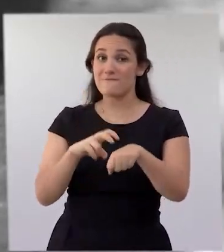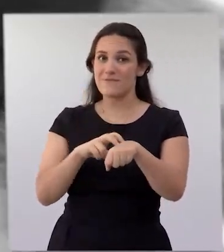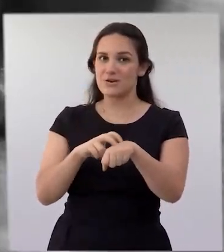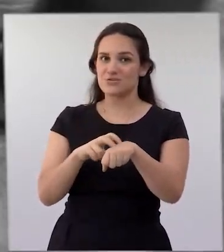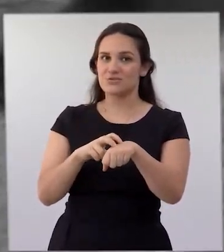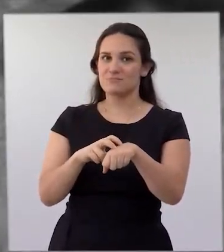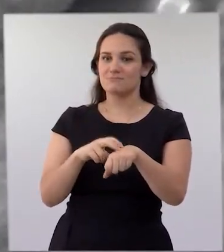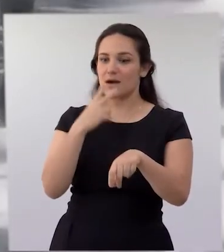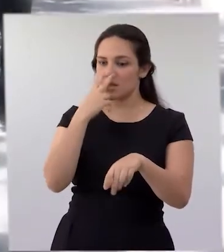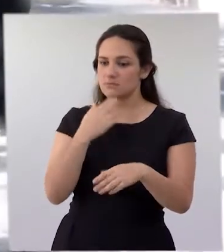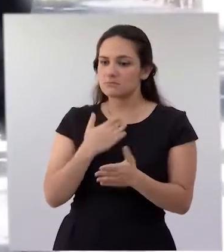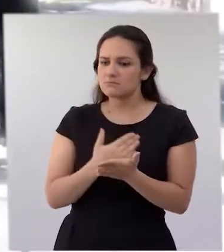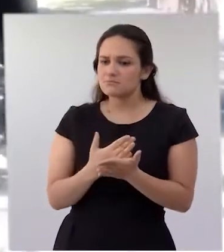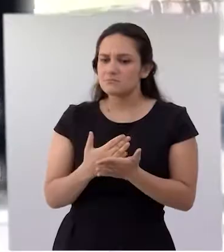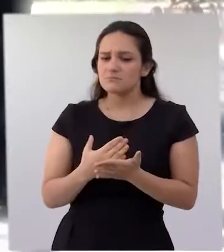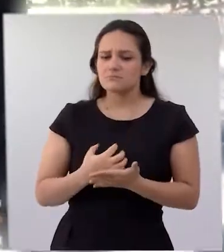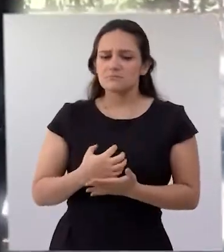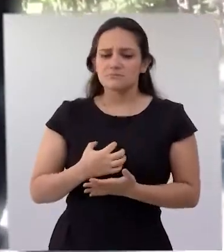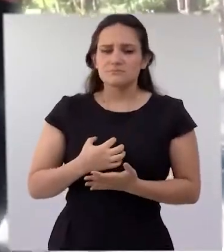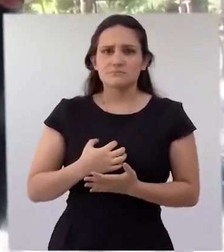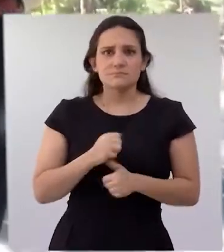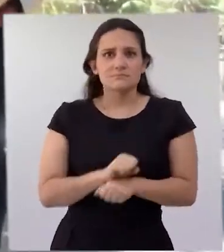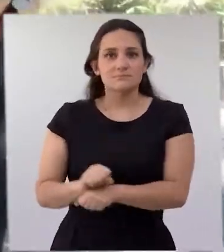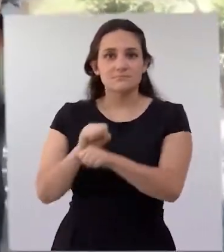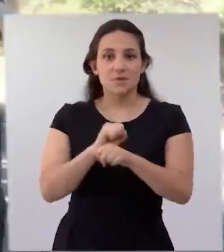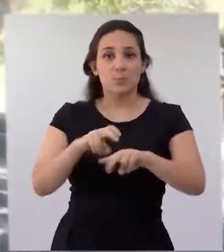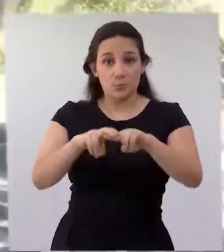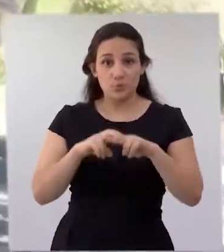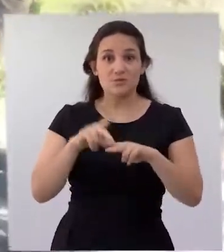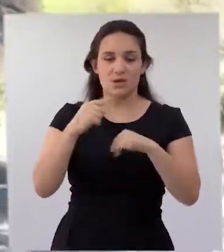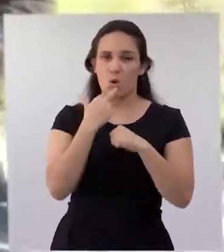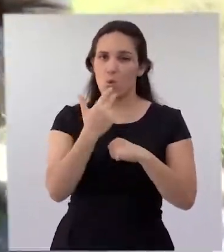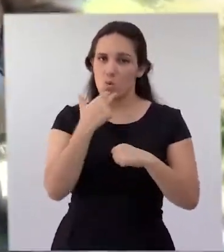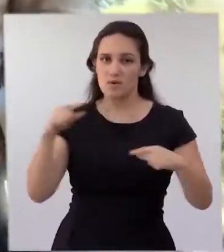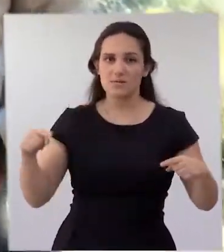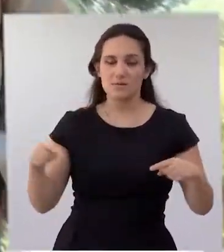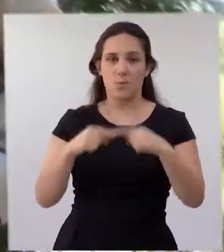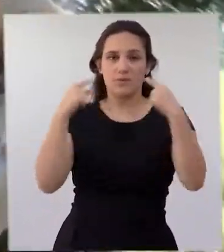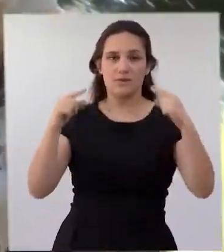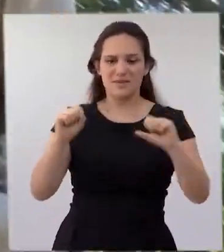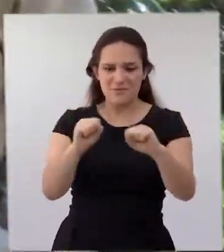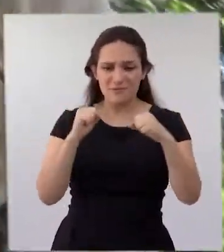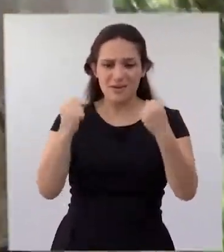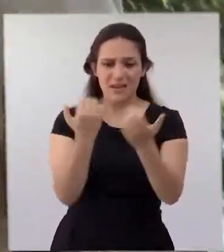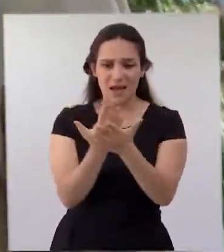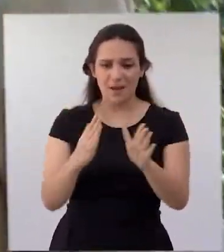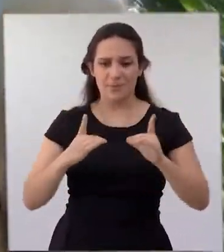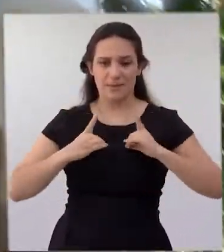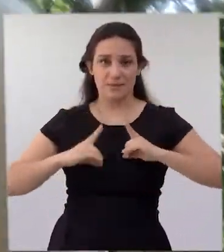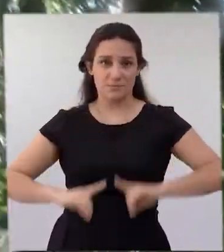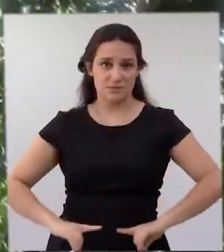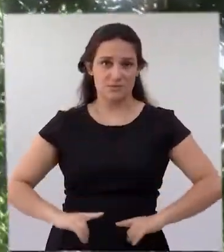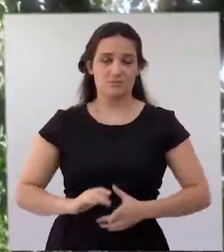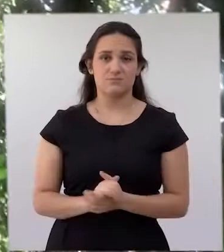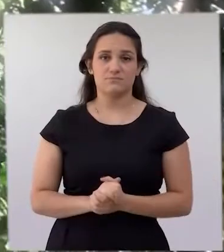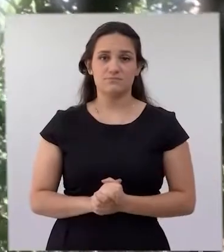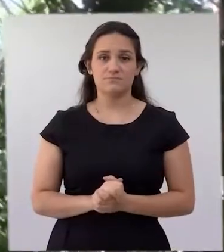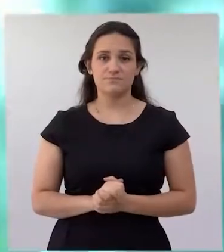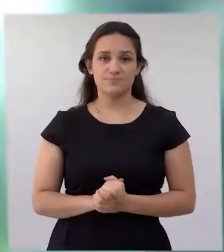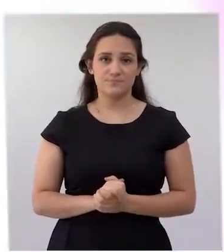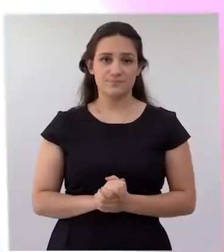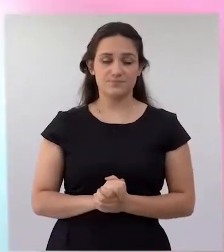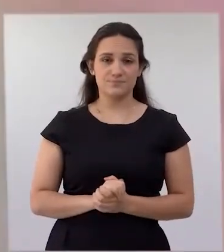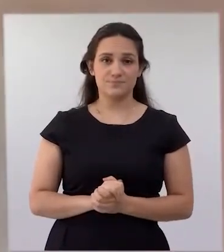de verde, e é essa a cor que simboliza a campanha de enfrentamento da depressão Agosto